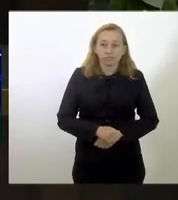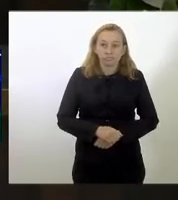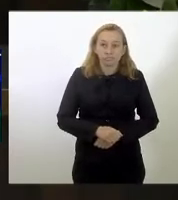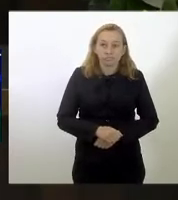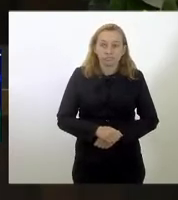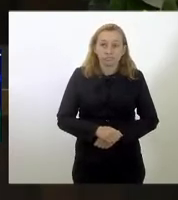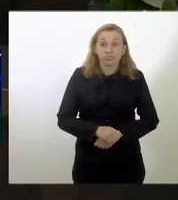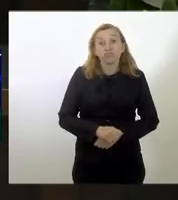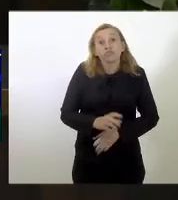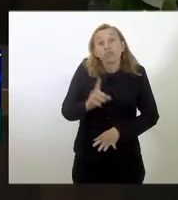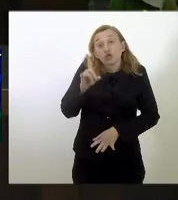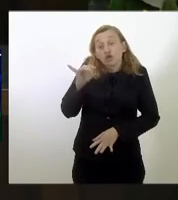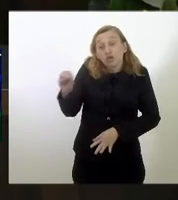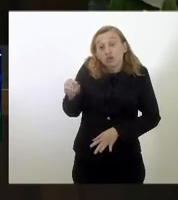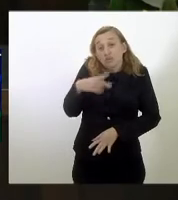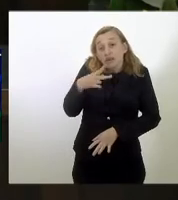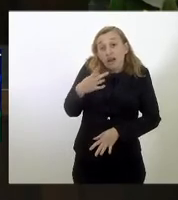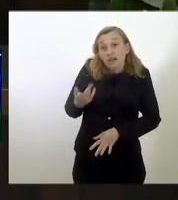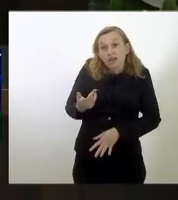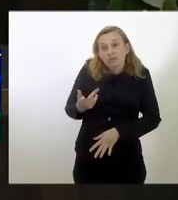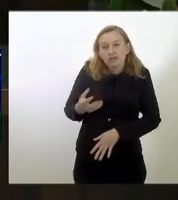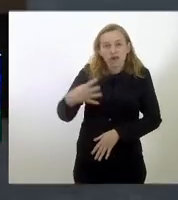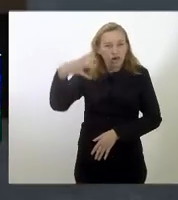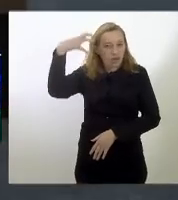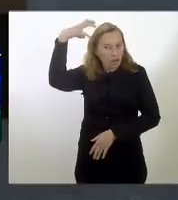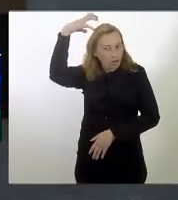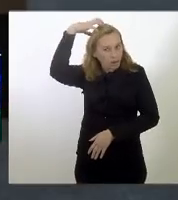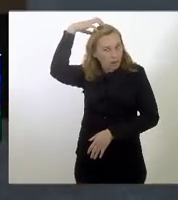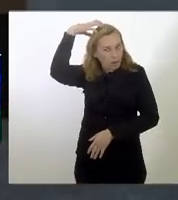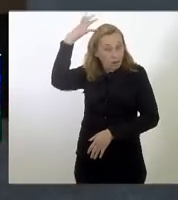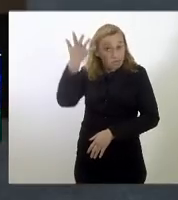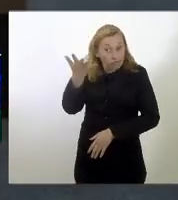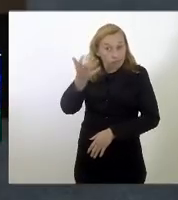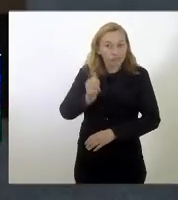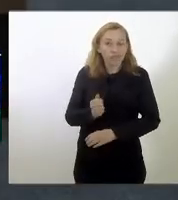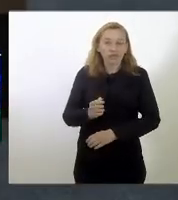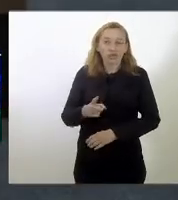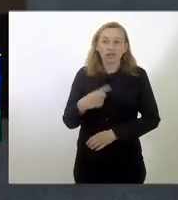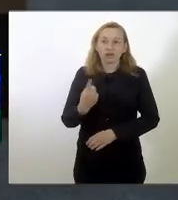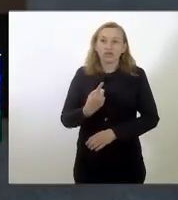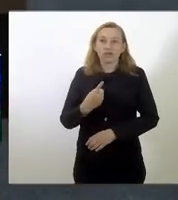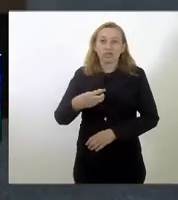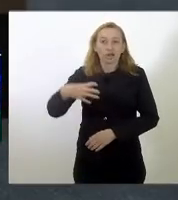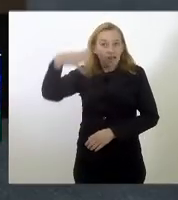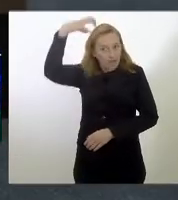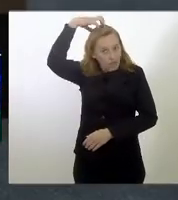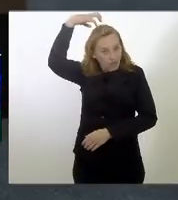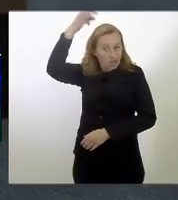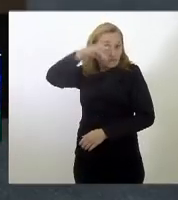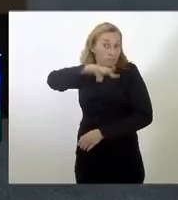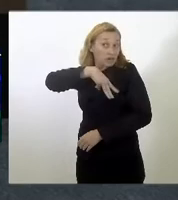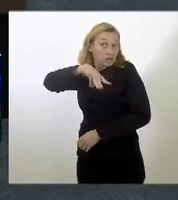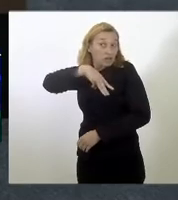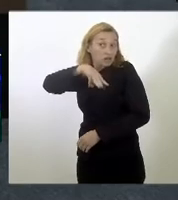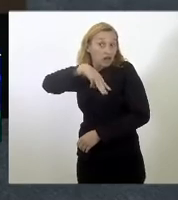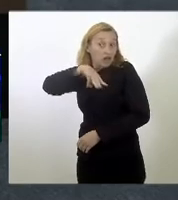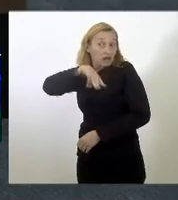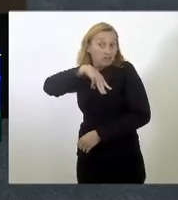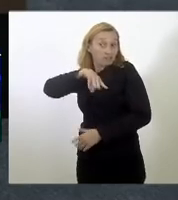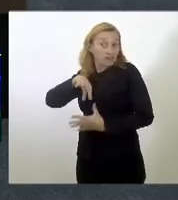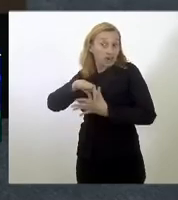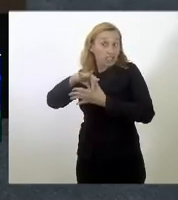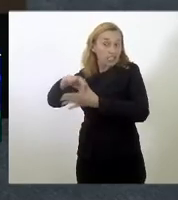Como diz o Dionísio, rei de uma mão. É, nosso imperador de Madureira, né? Isso. Nosso líder também da